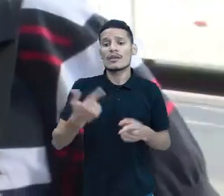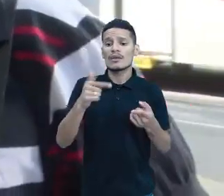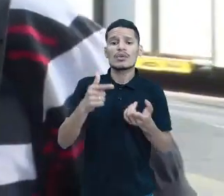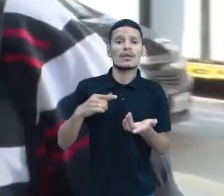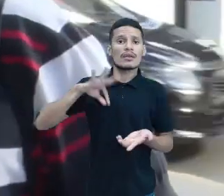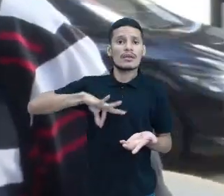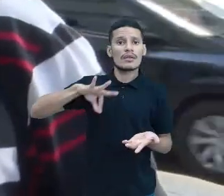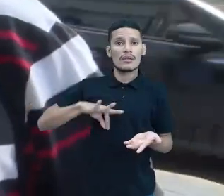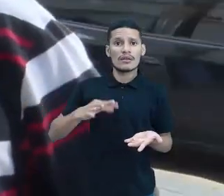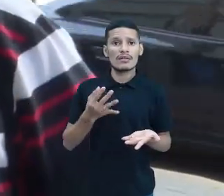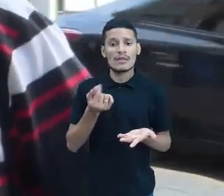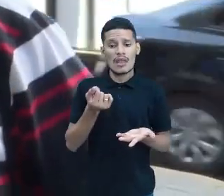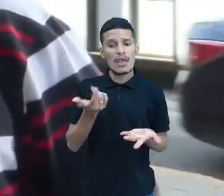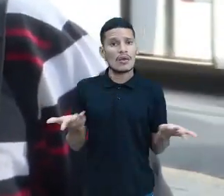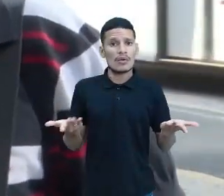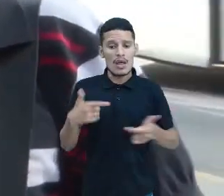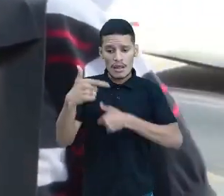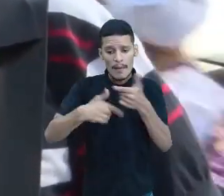de trabalhar.